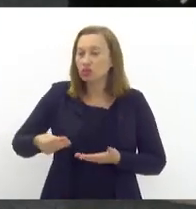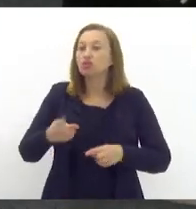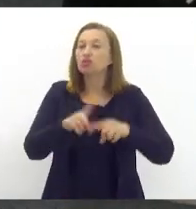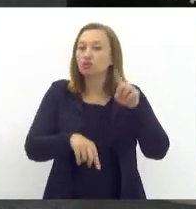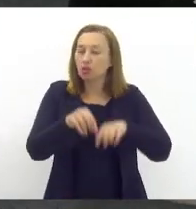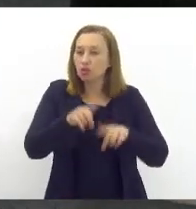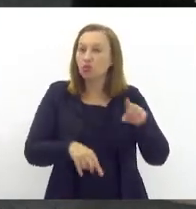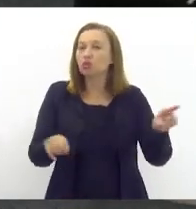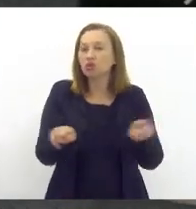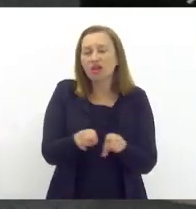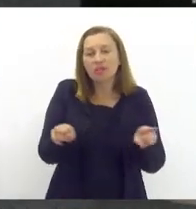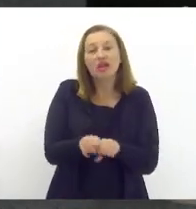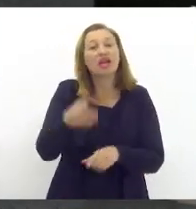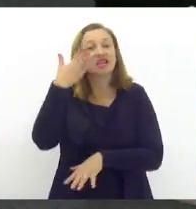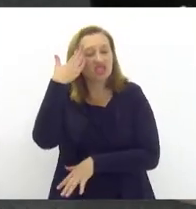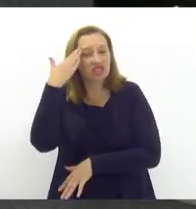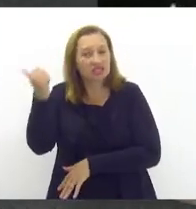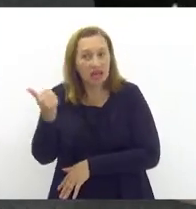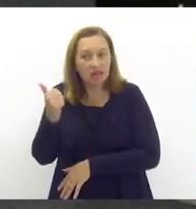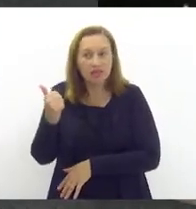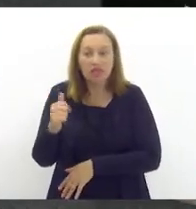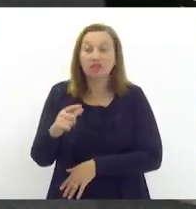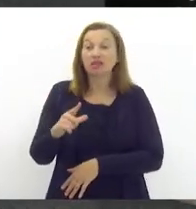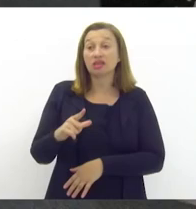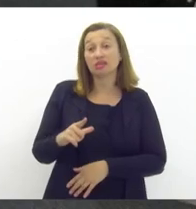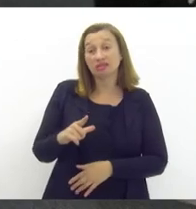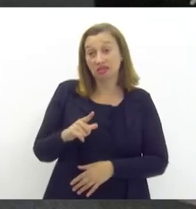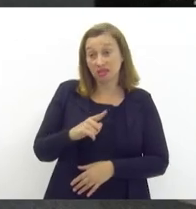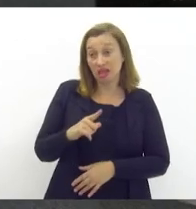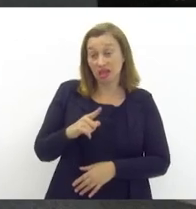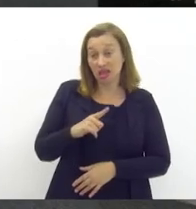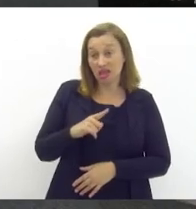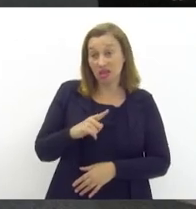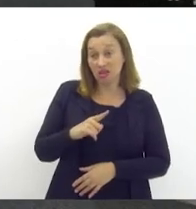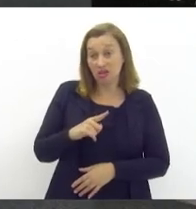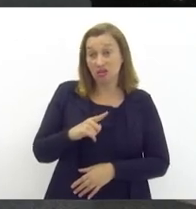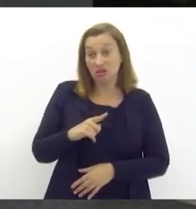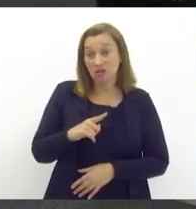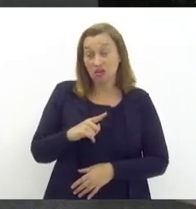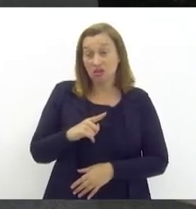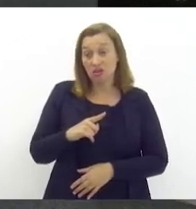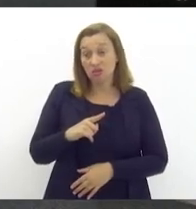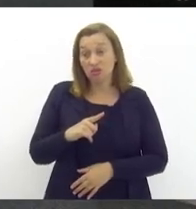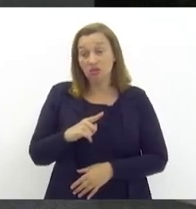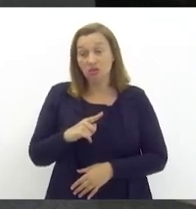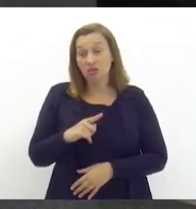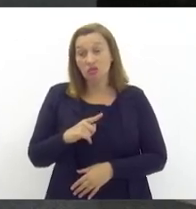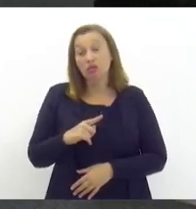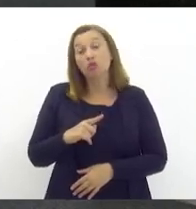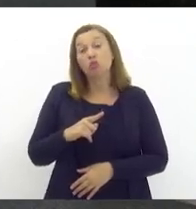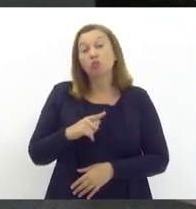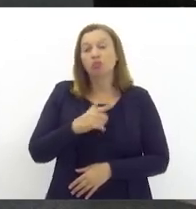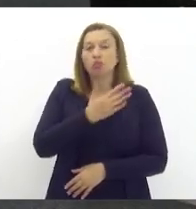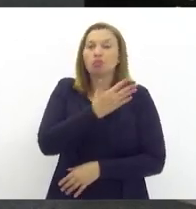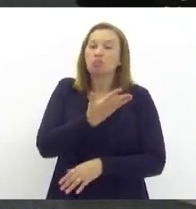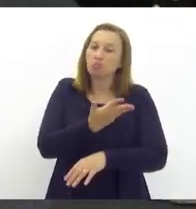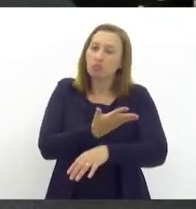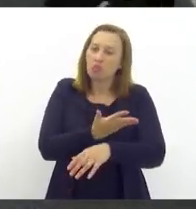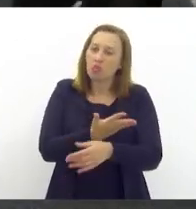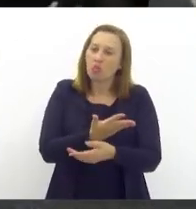produtos, porque a gente sabe que há uma discriminação muito grande com relação a essas mulheres que